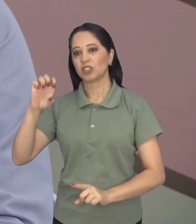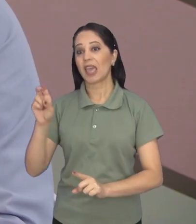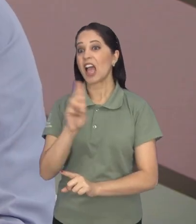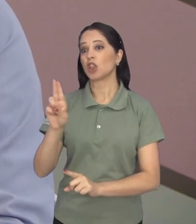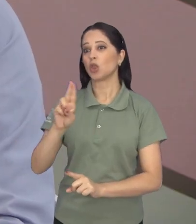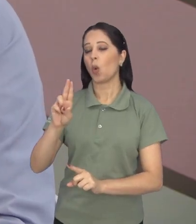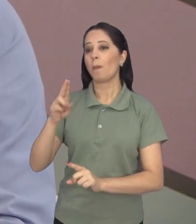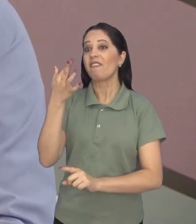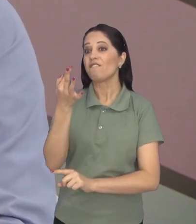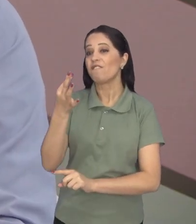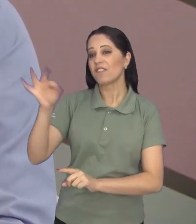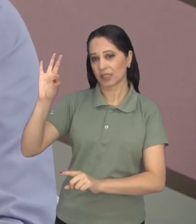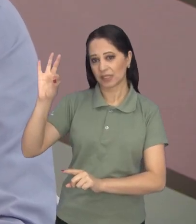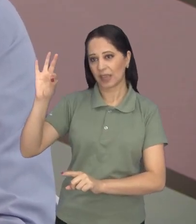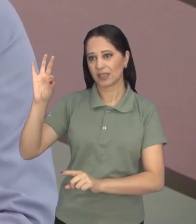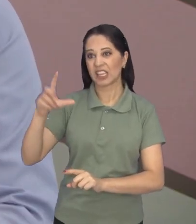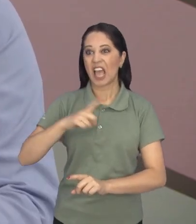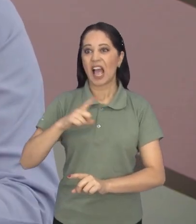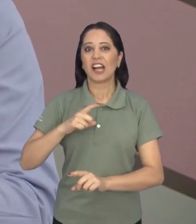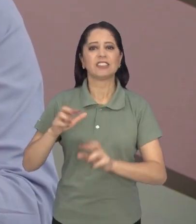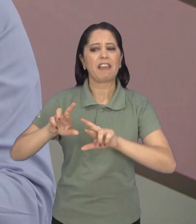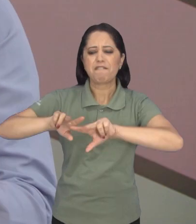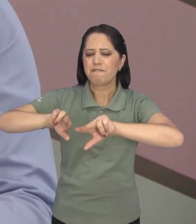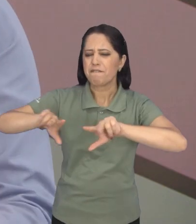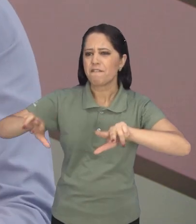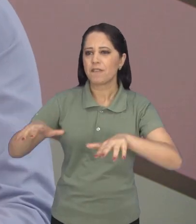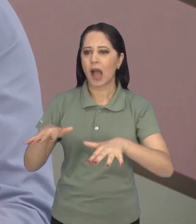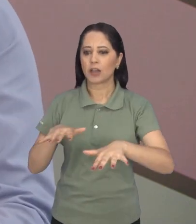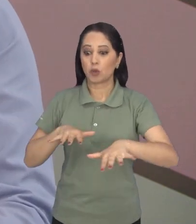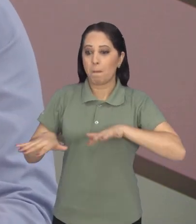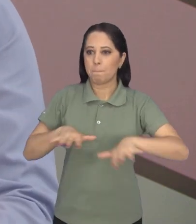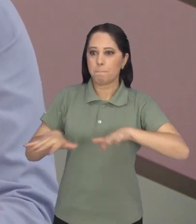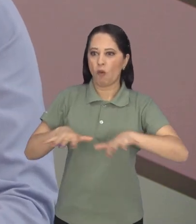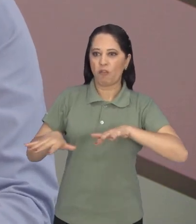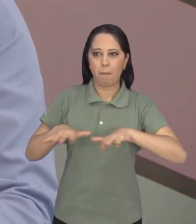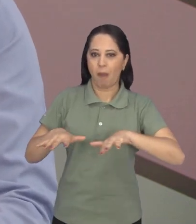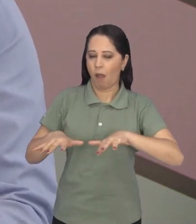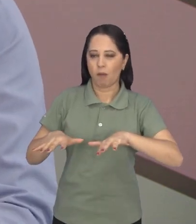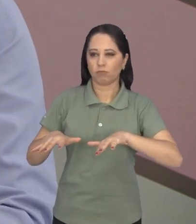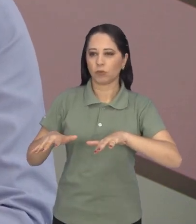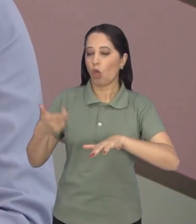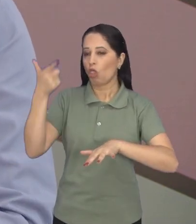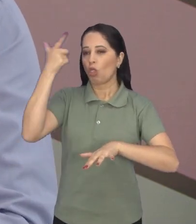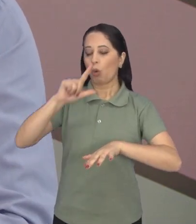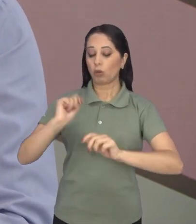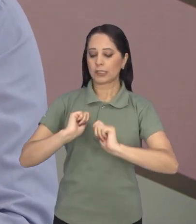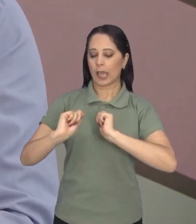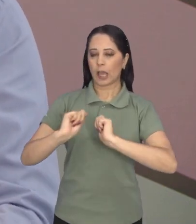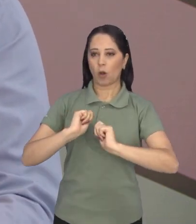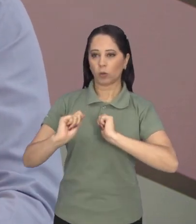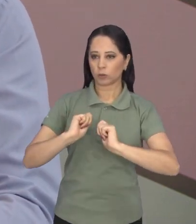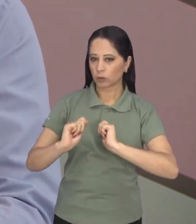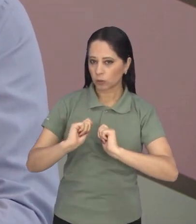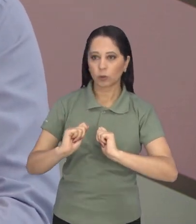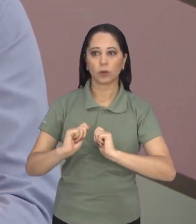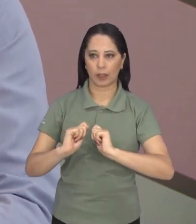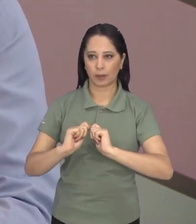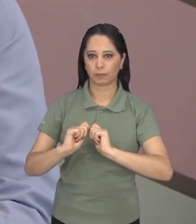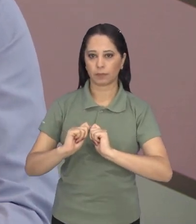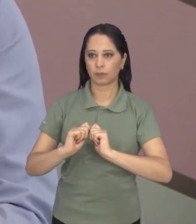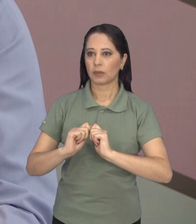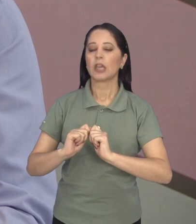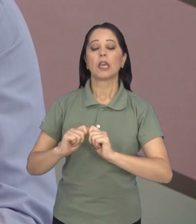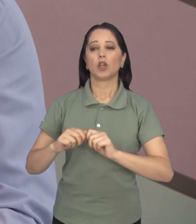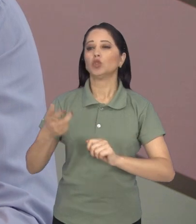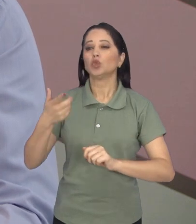série de tiques. Tiques são transtornos involuntários, não sequenciais, não têm uma